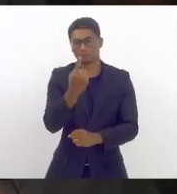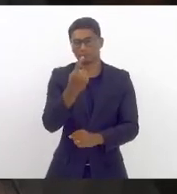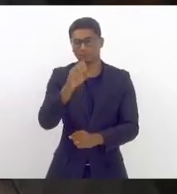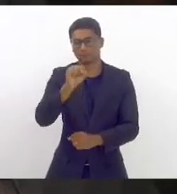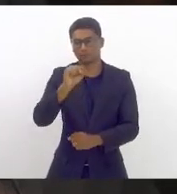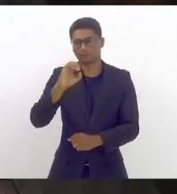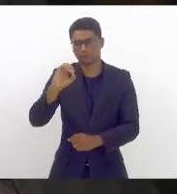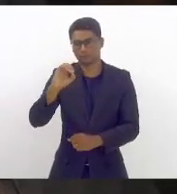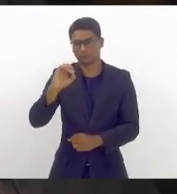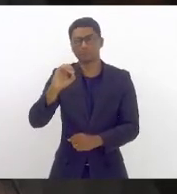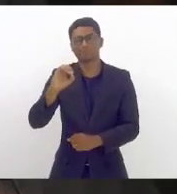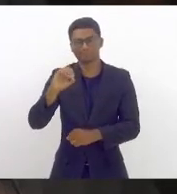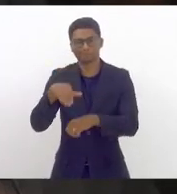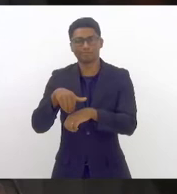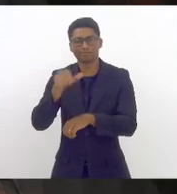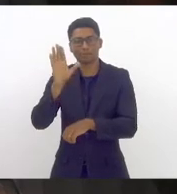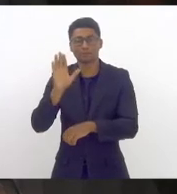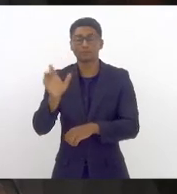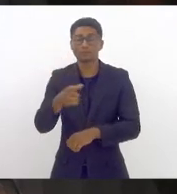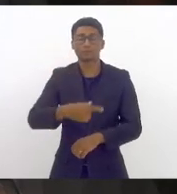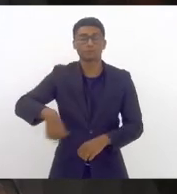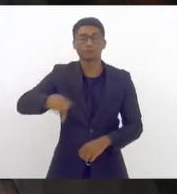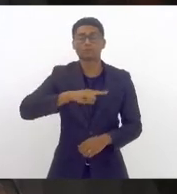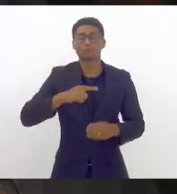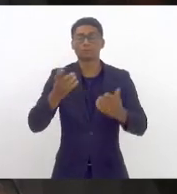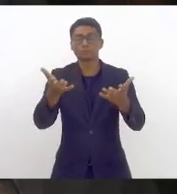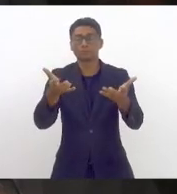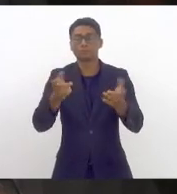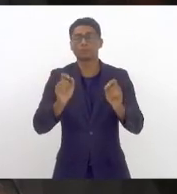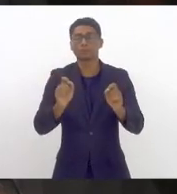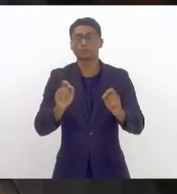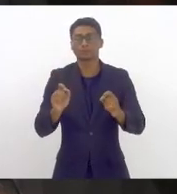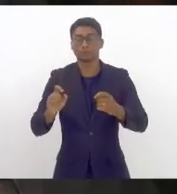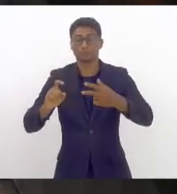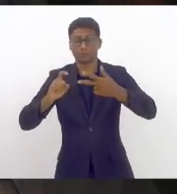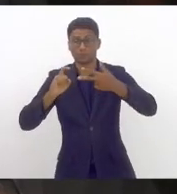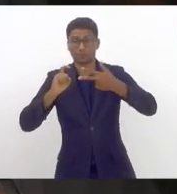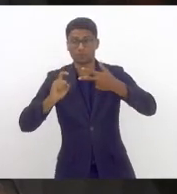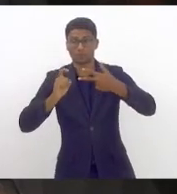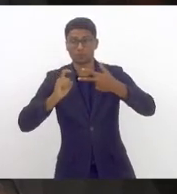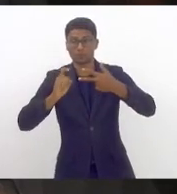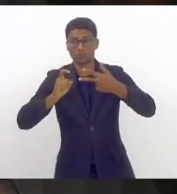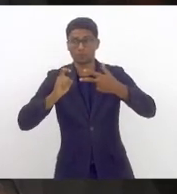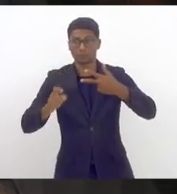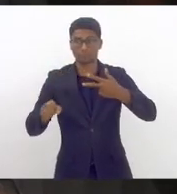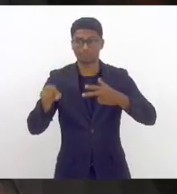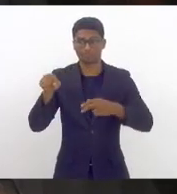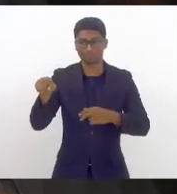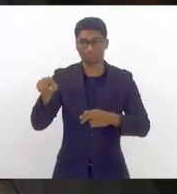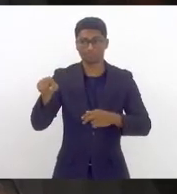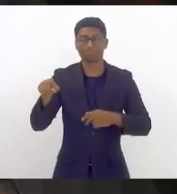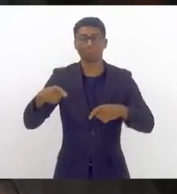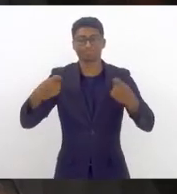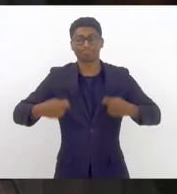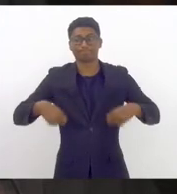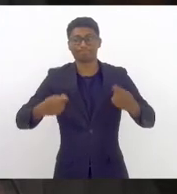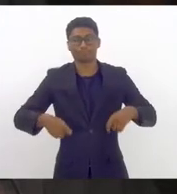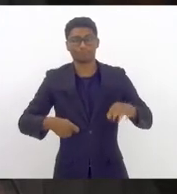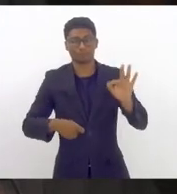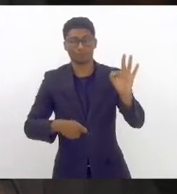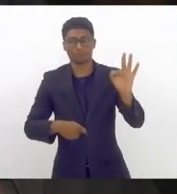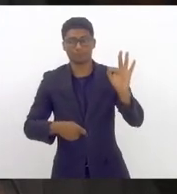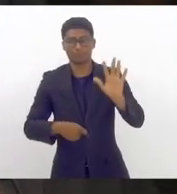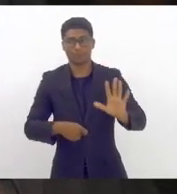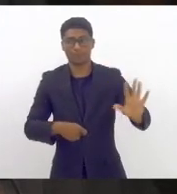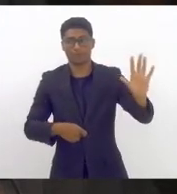desejamos que o poder executivo este O Tesouro Nacional